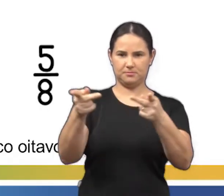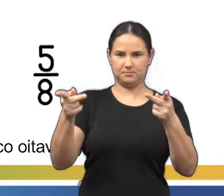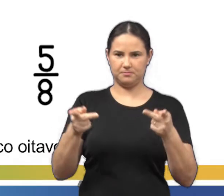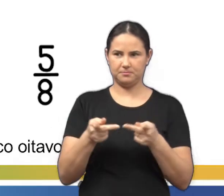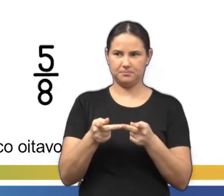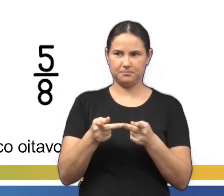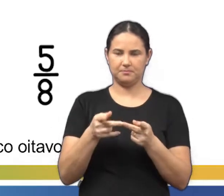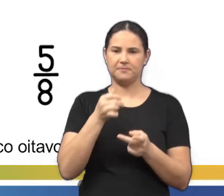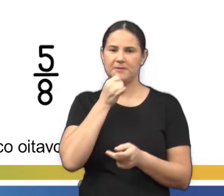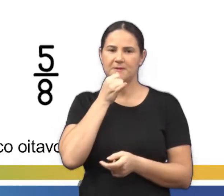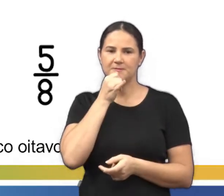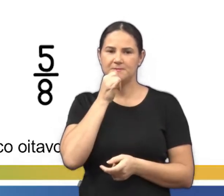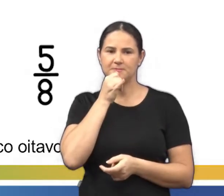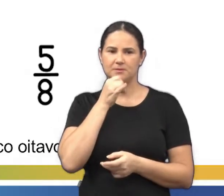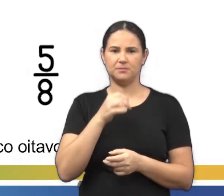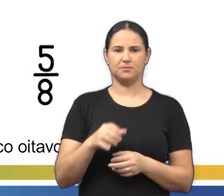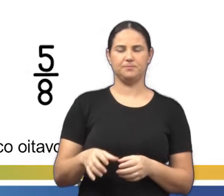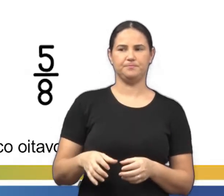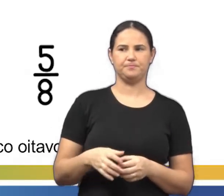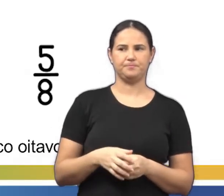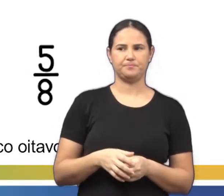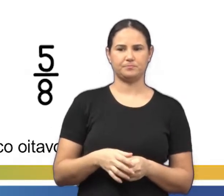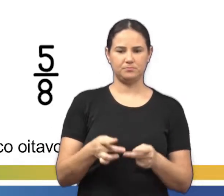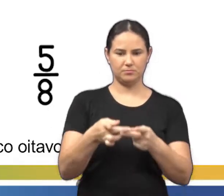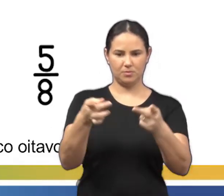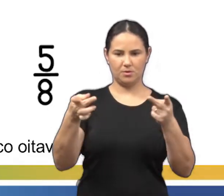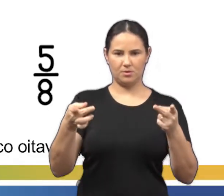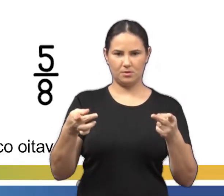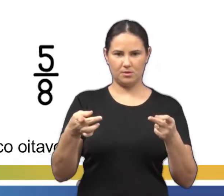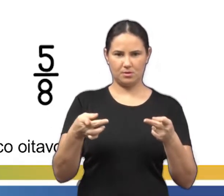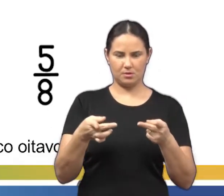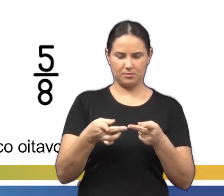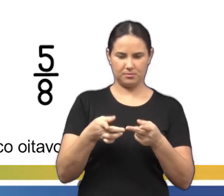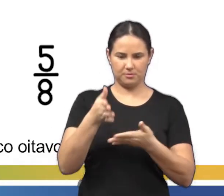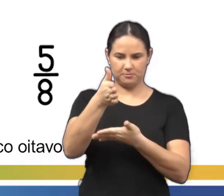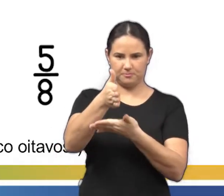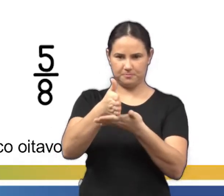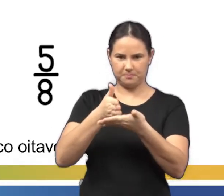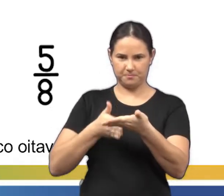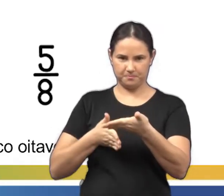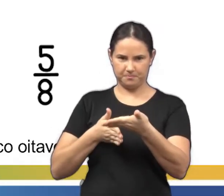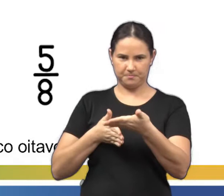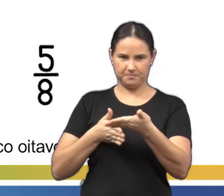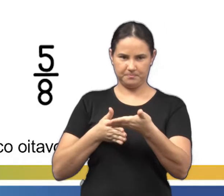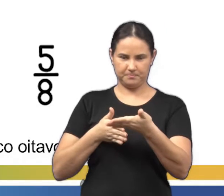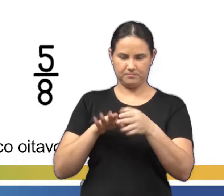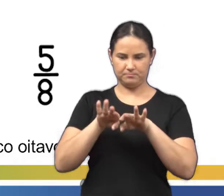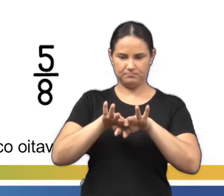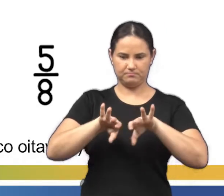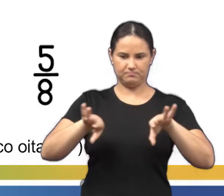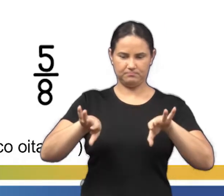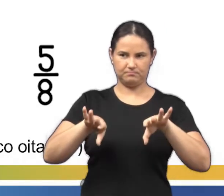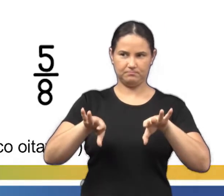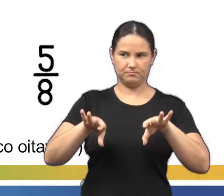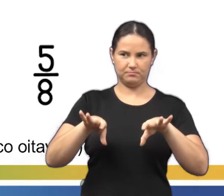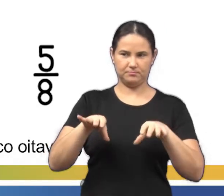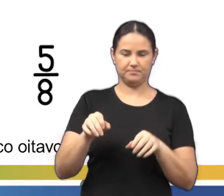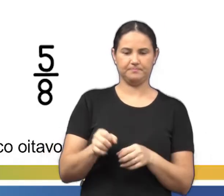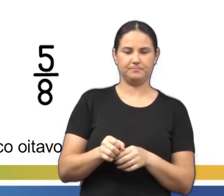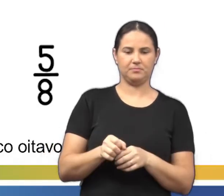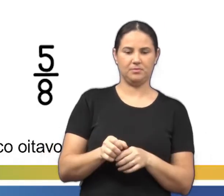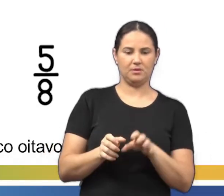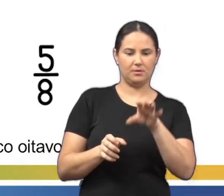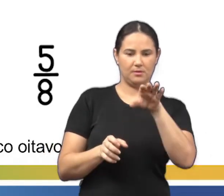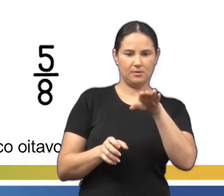exemplos. Aqui eu tenho uma pizza cortada em 2 pedaços, tá? E um pedaço está